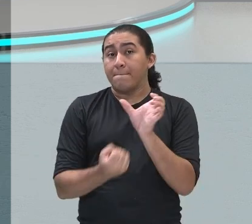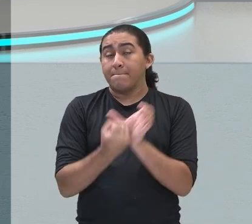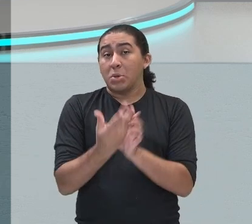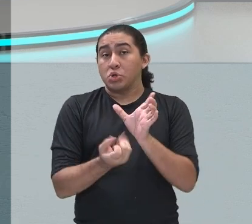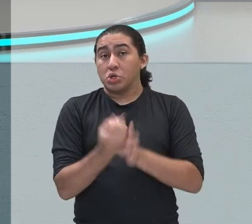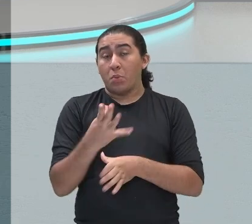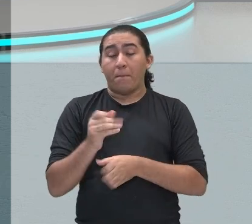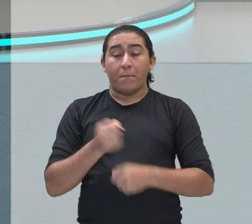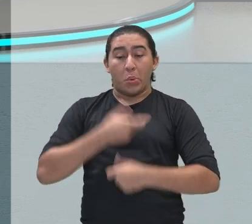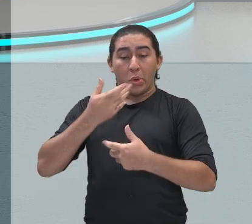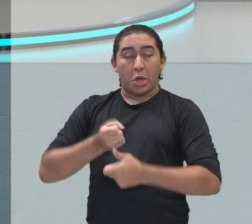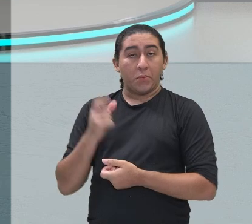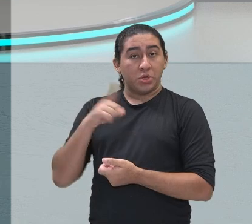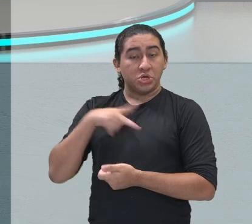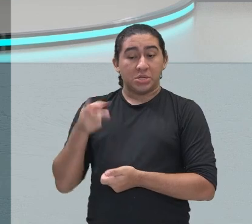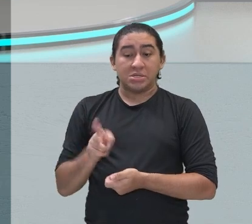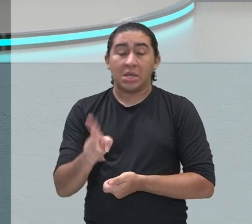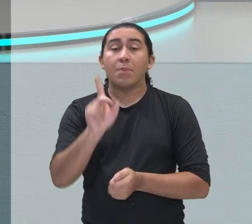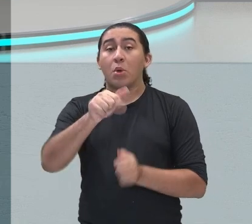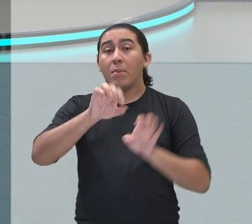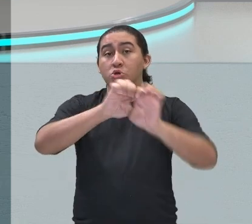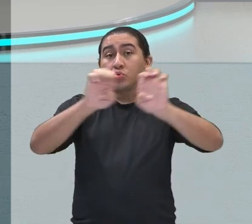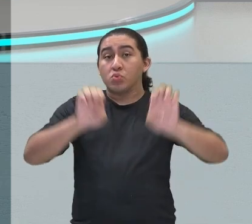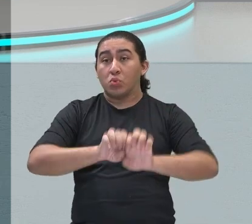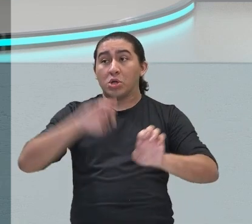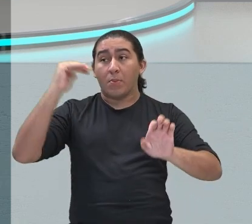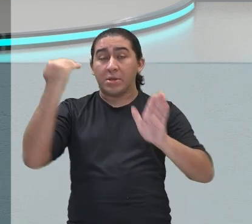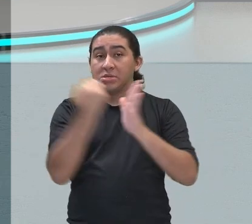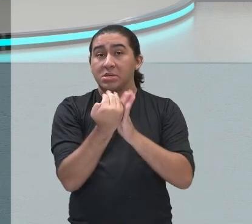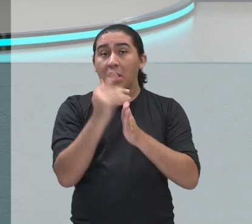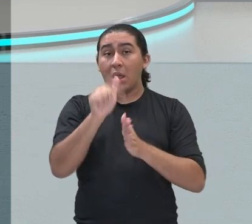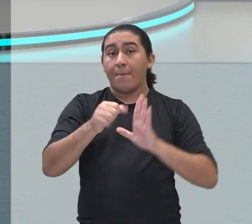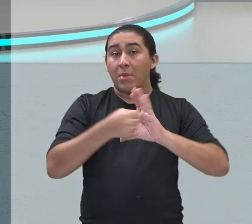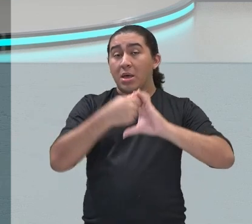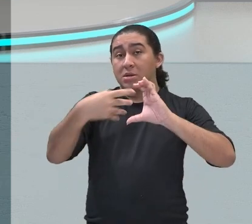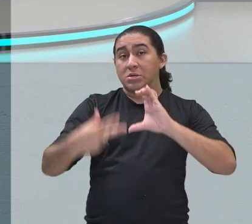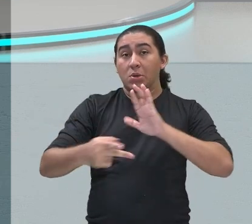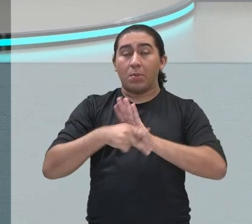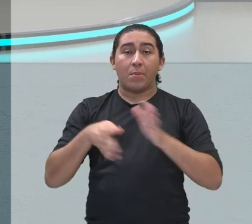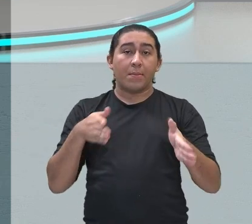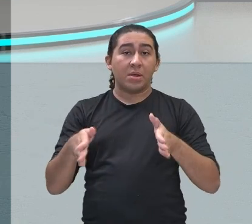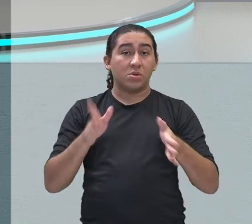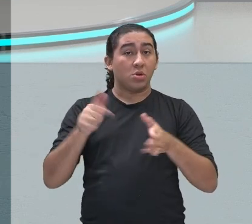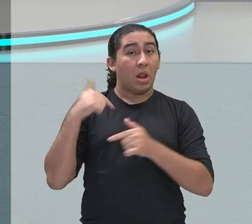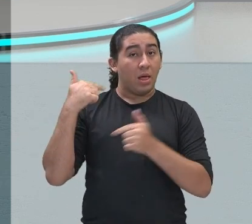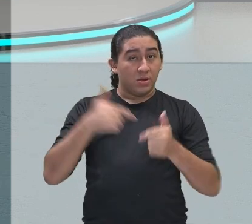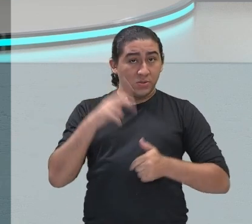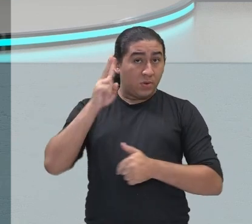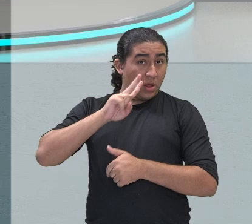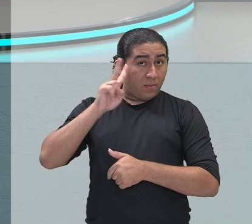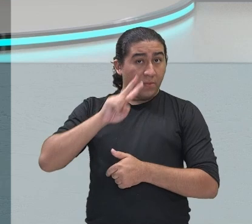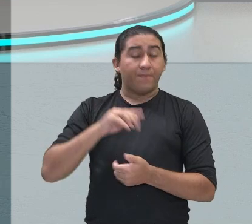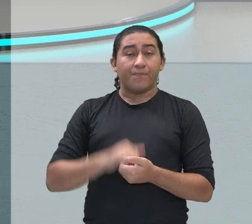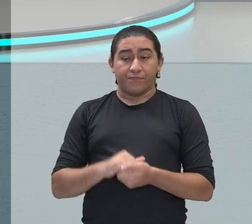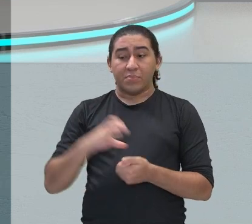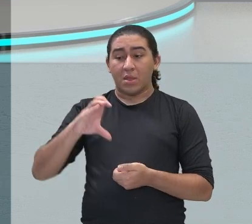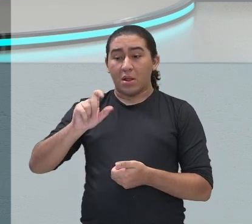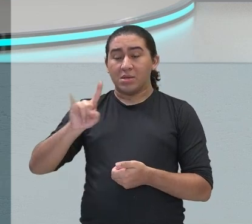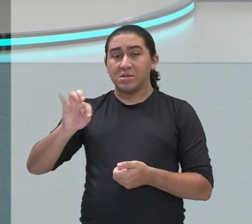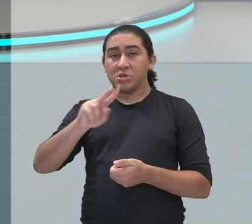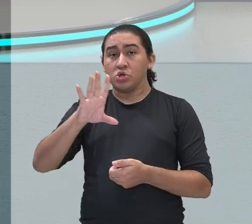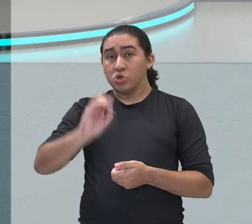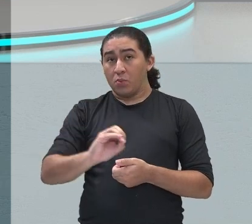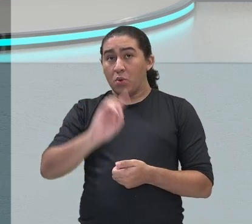de forma fixa. Isto é uma característica do período clássico. Lembra do classicismo? Foi